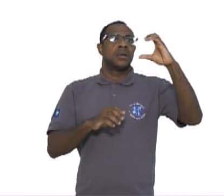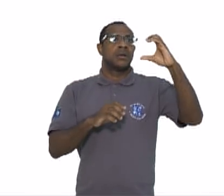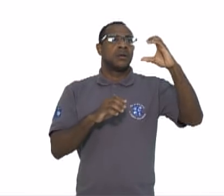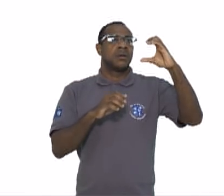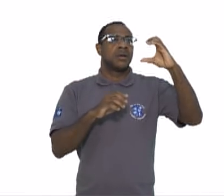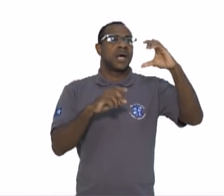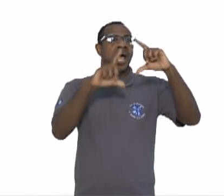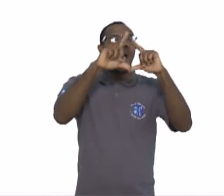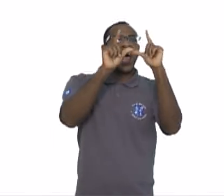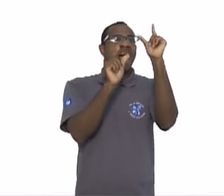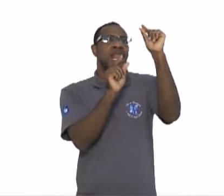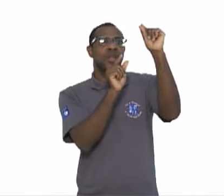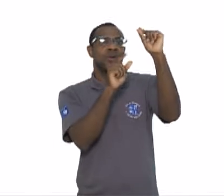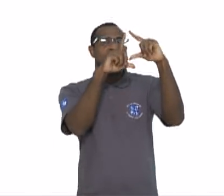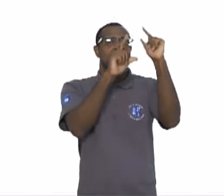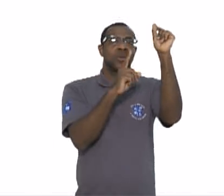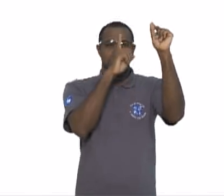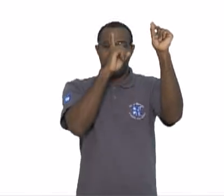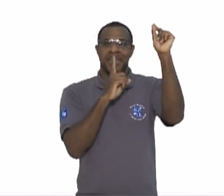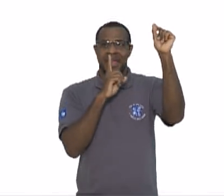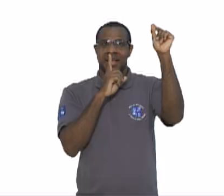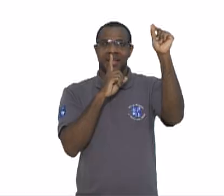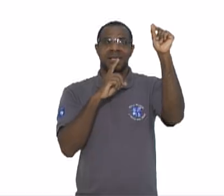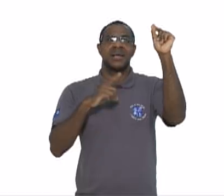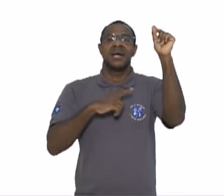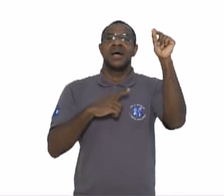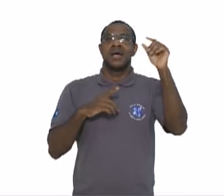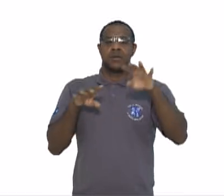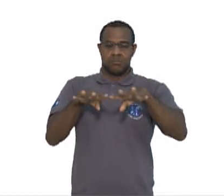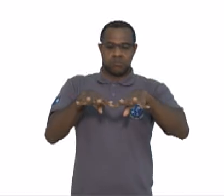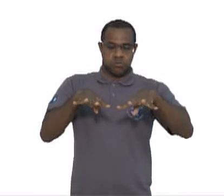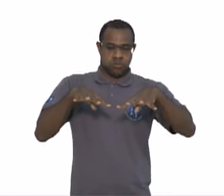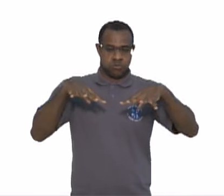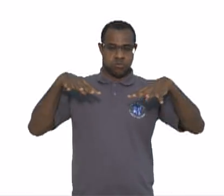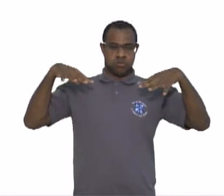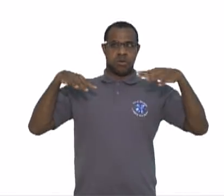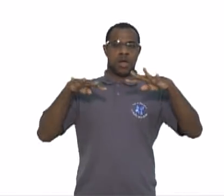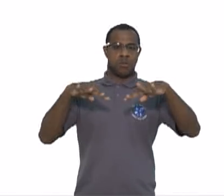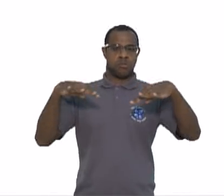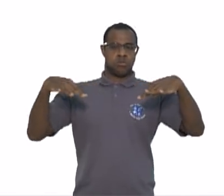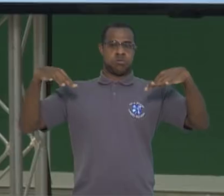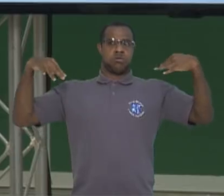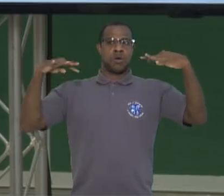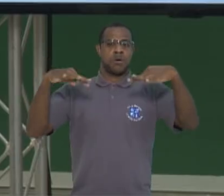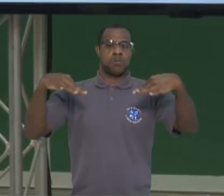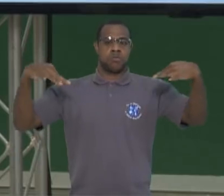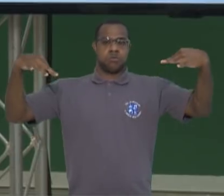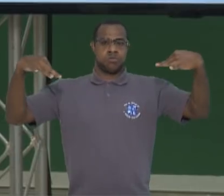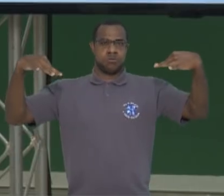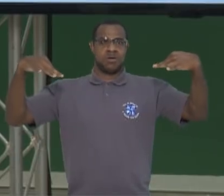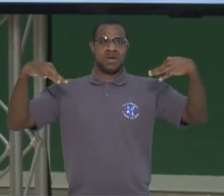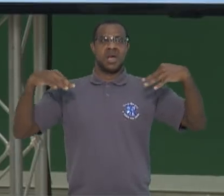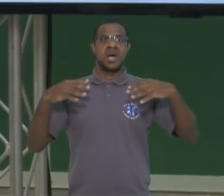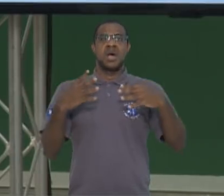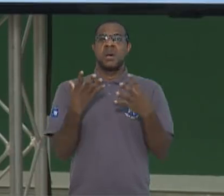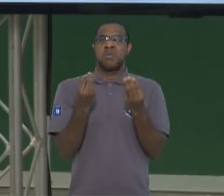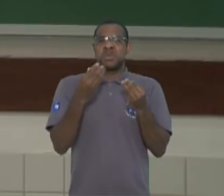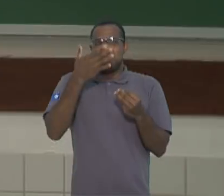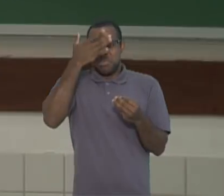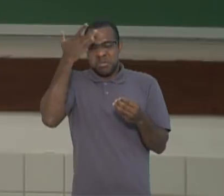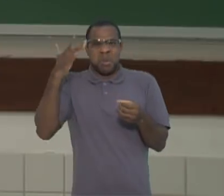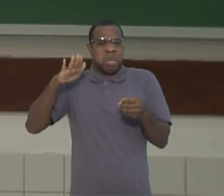ao redor, com capacidade para muitas pessoas, né? Será que essa é a opção? Ou